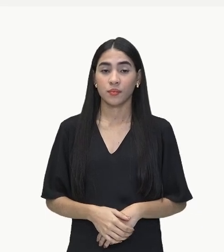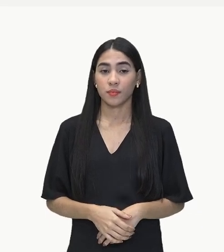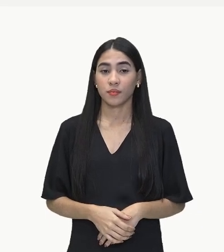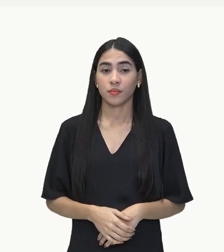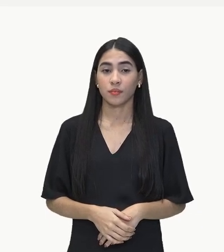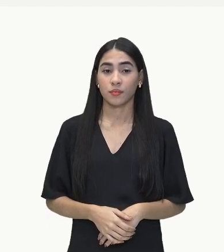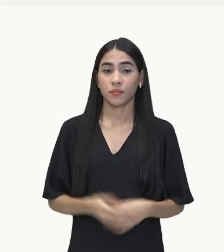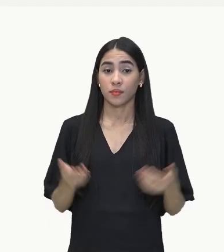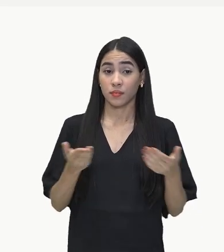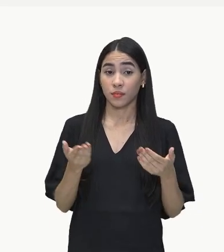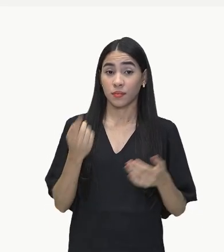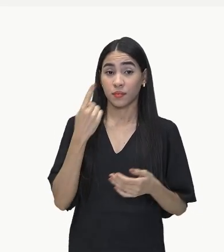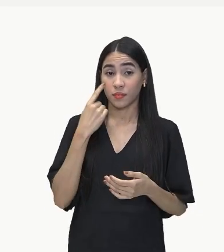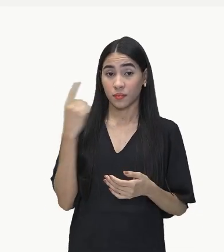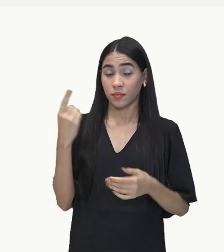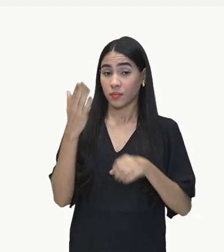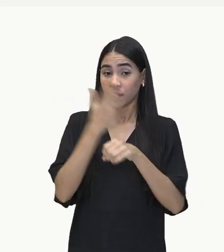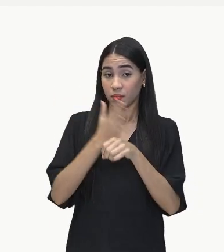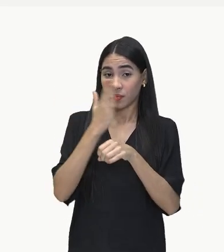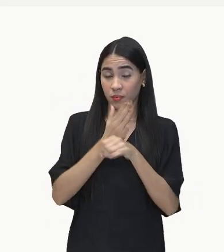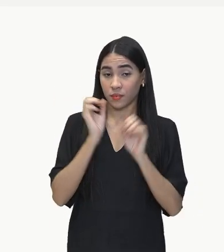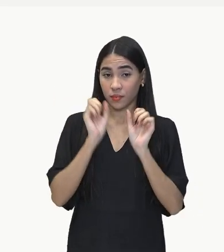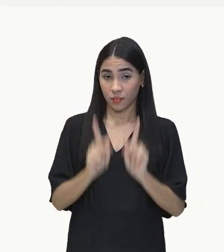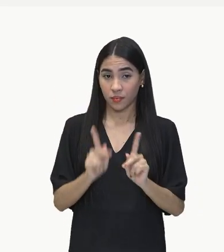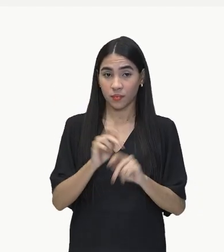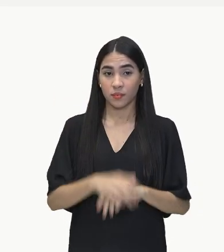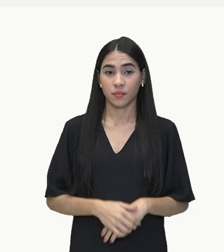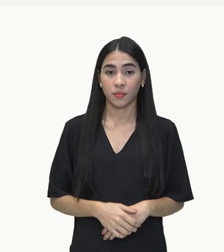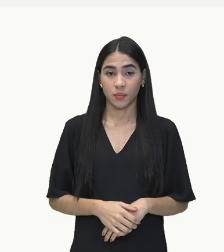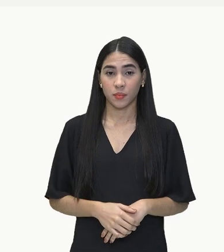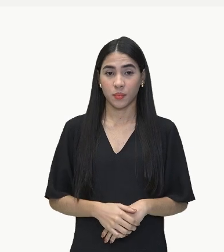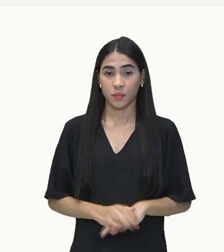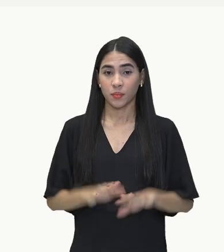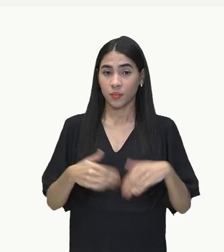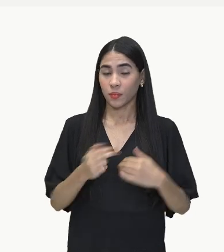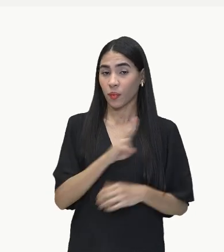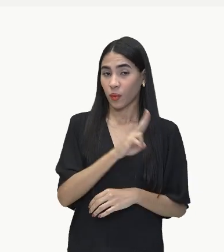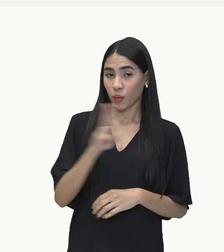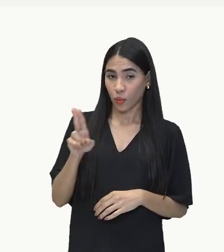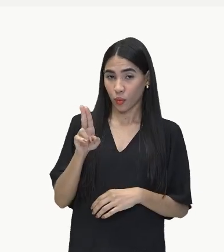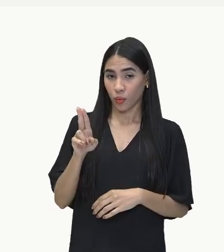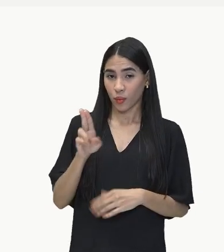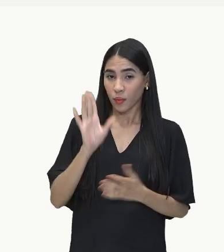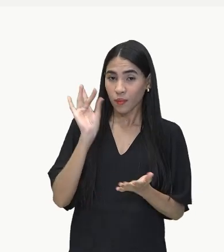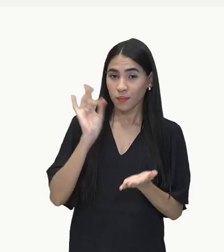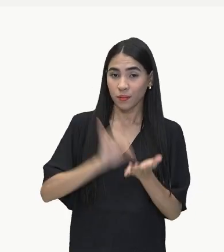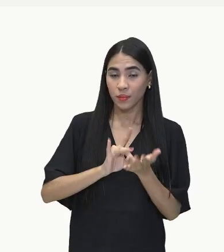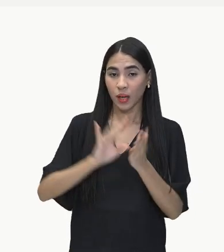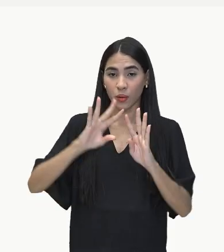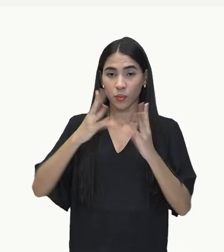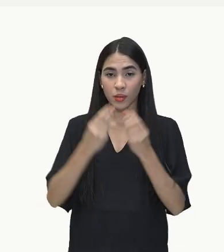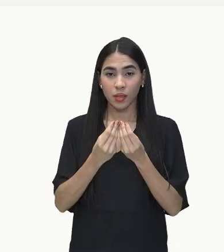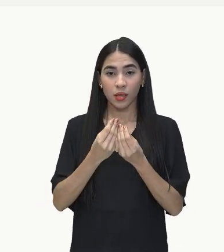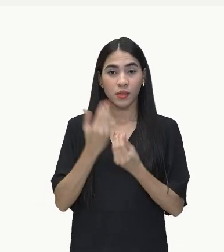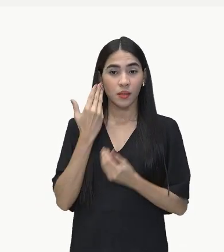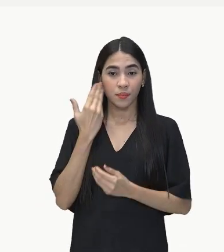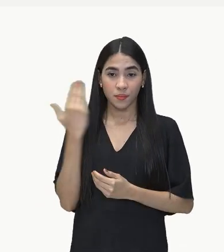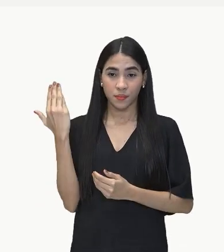Aqui, nós vamos aplicar, tá bom? Vamos lá? Qual é a nomenclatura